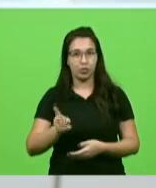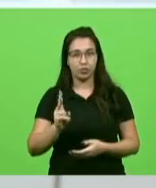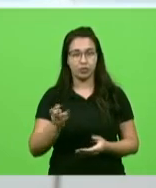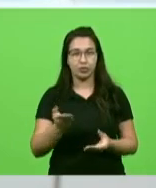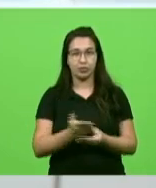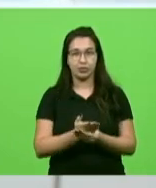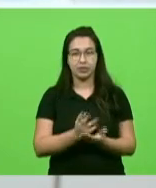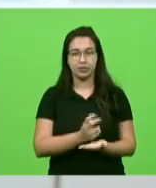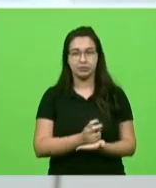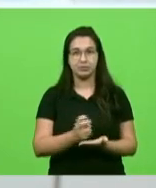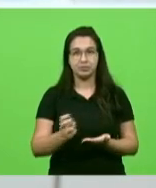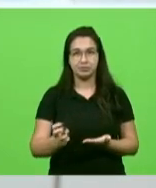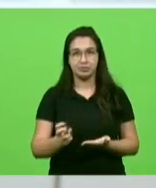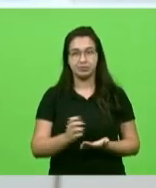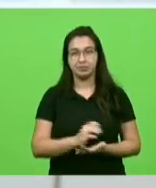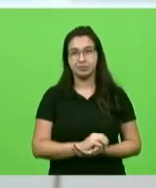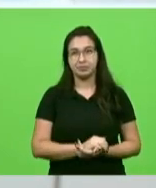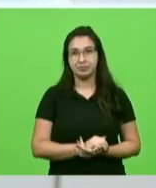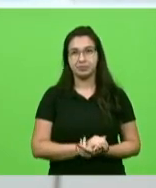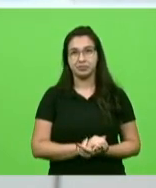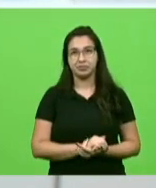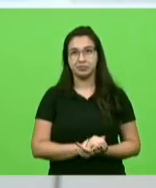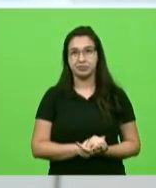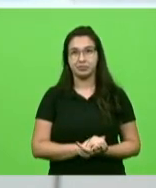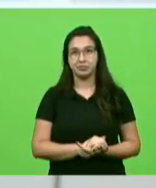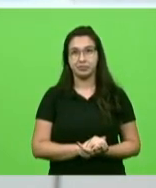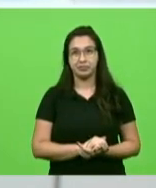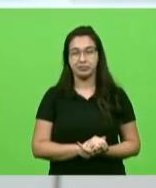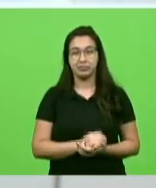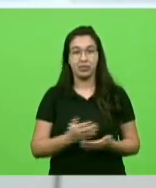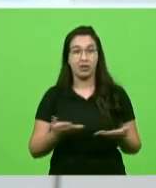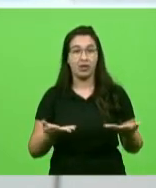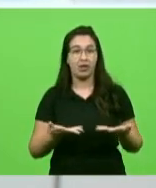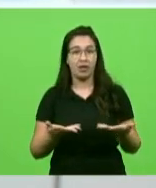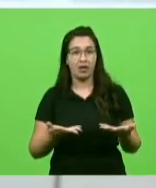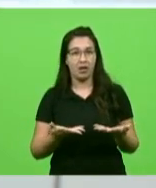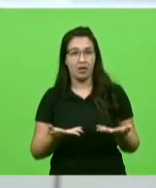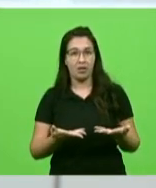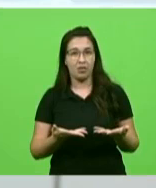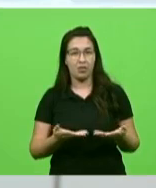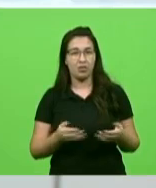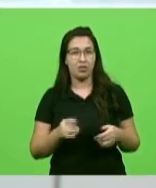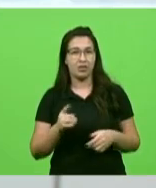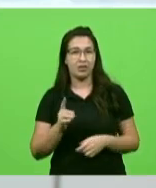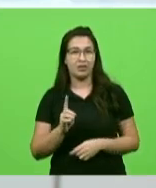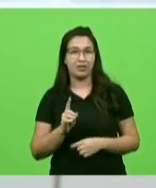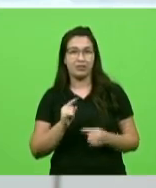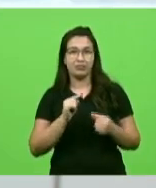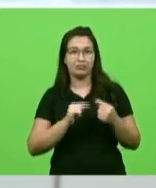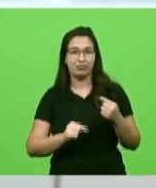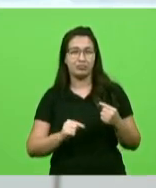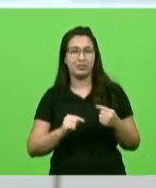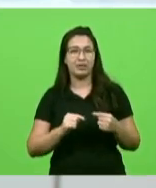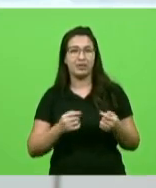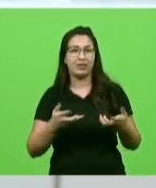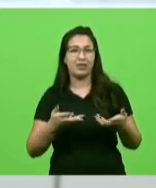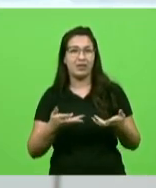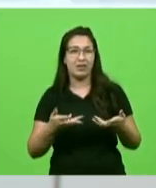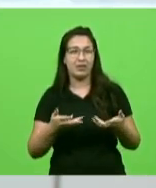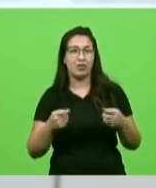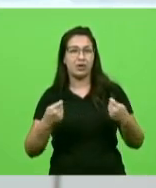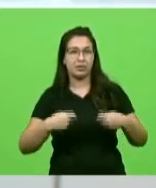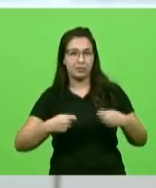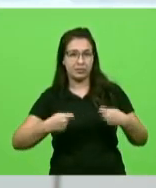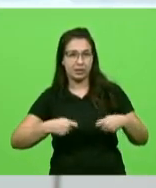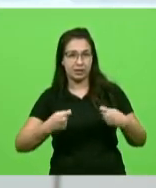processo de impeachment conquanto não seja o momento que descer as denúncias é relevante tecer considerações